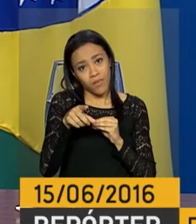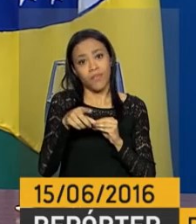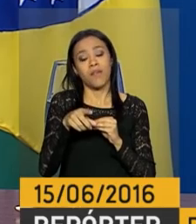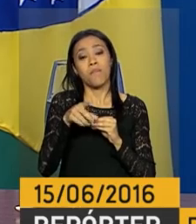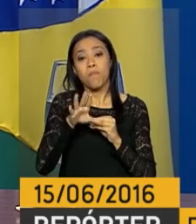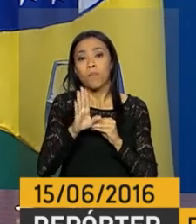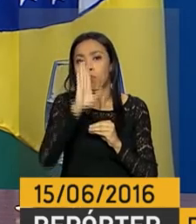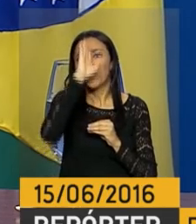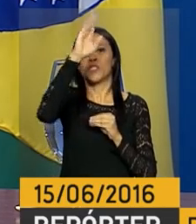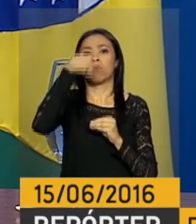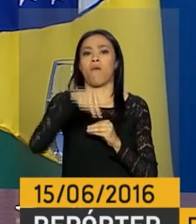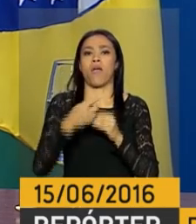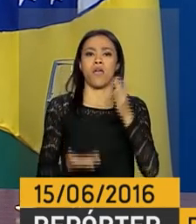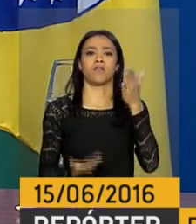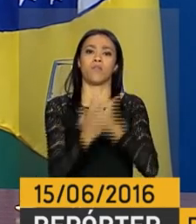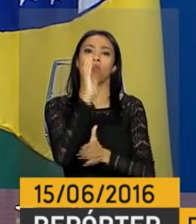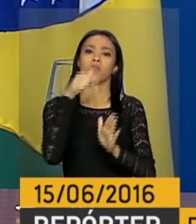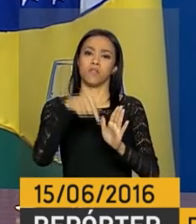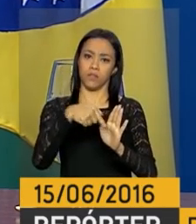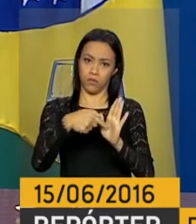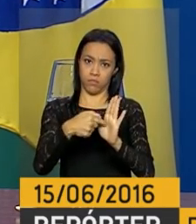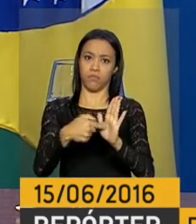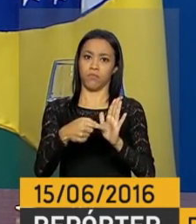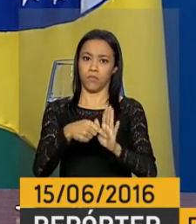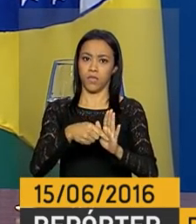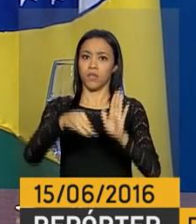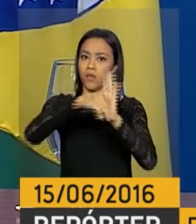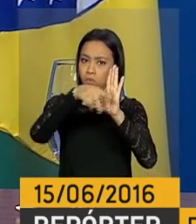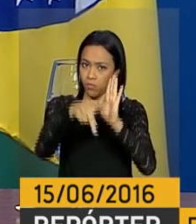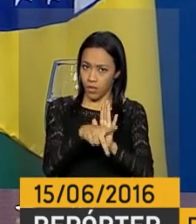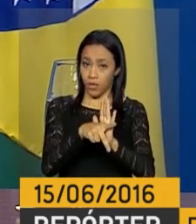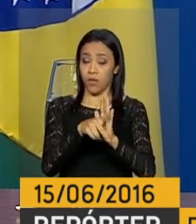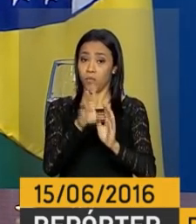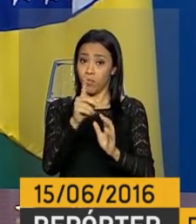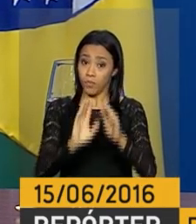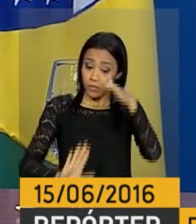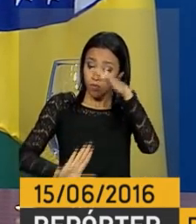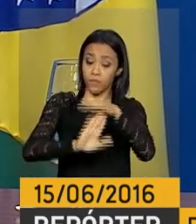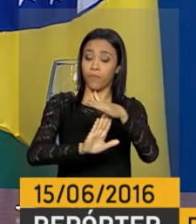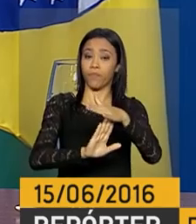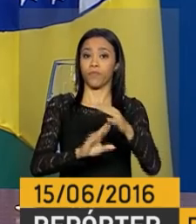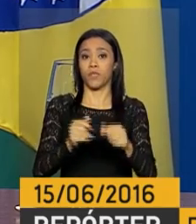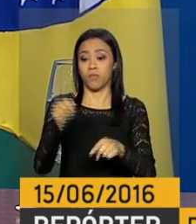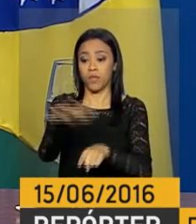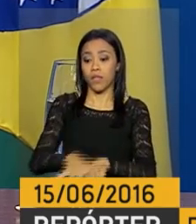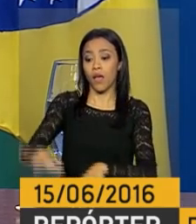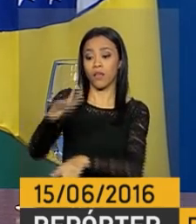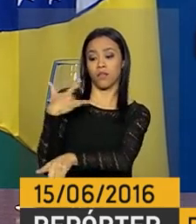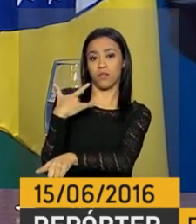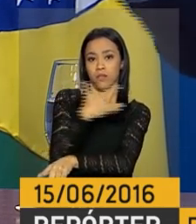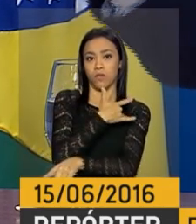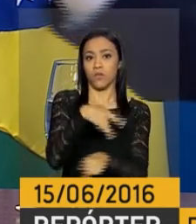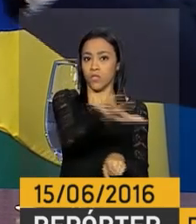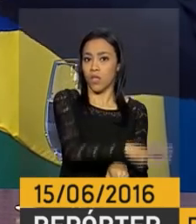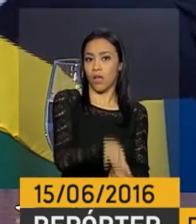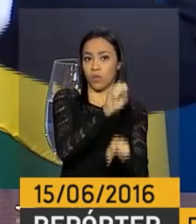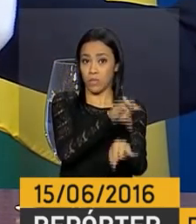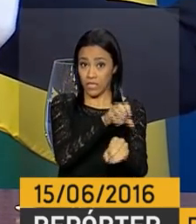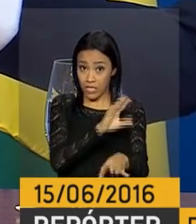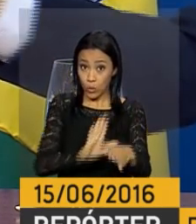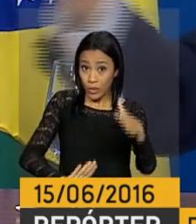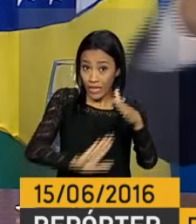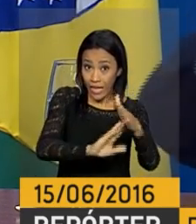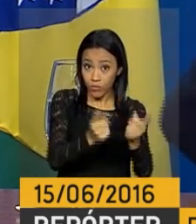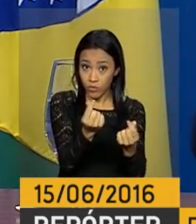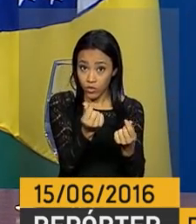aprovação dessa emenda constitucional. Temos que definir o teto, definir a saúde e a educação com dois grandes itens, o sistema,